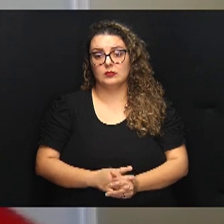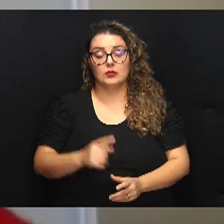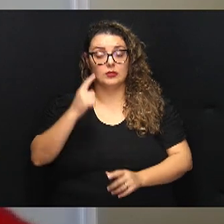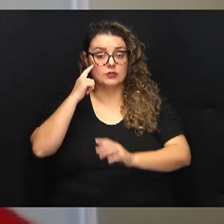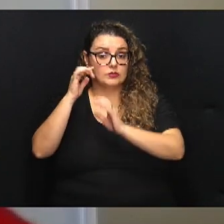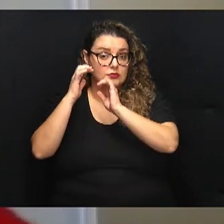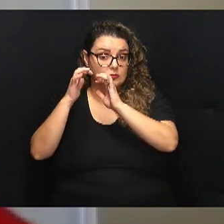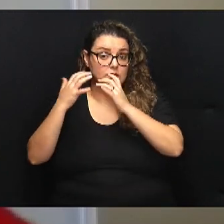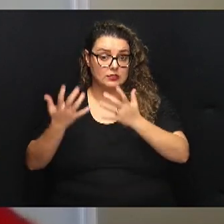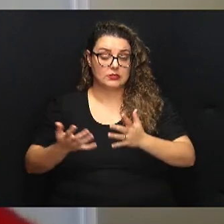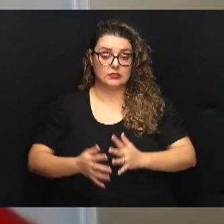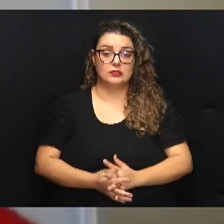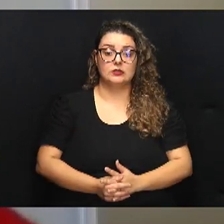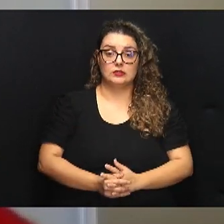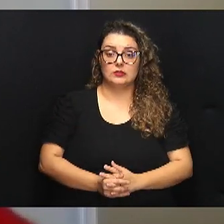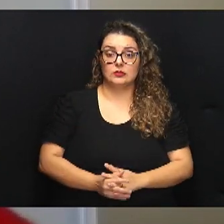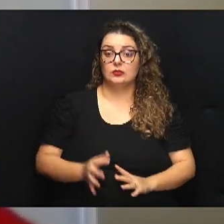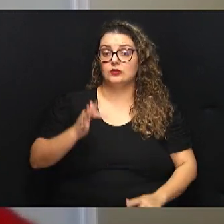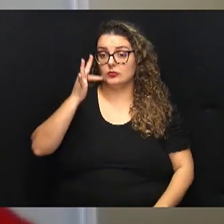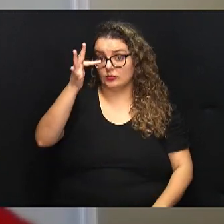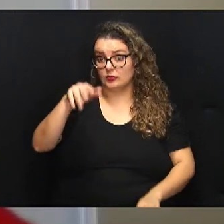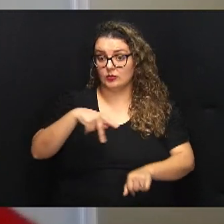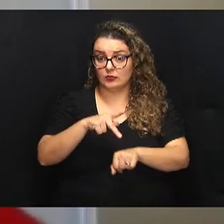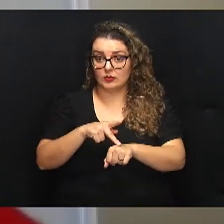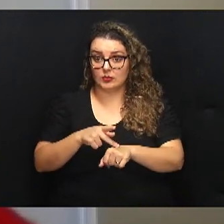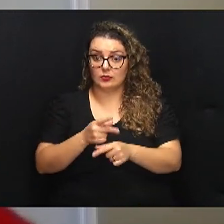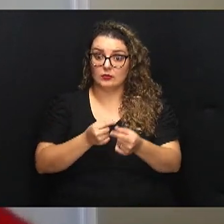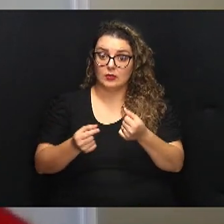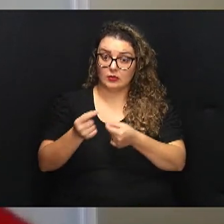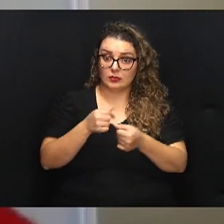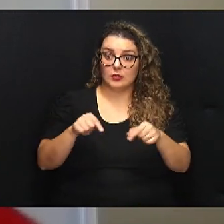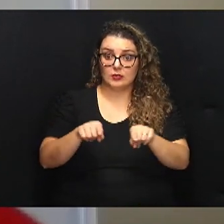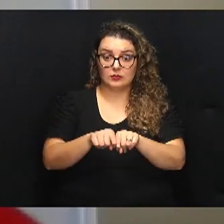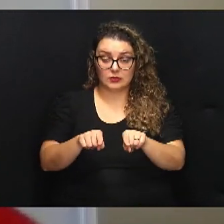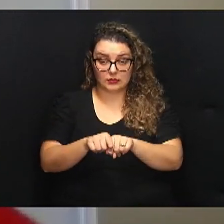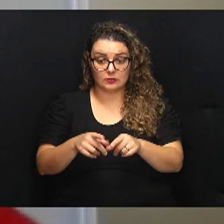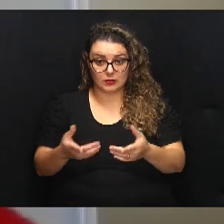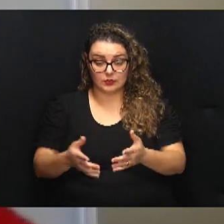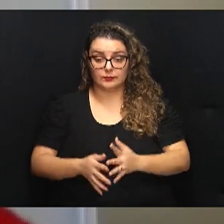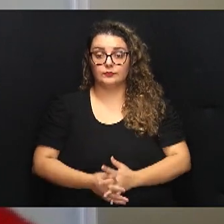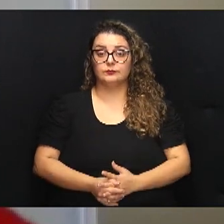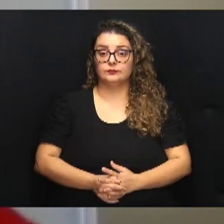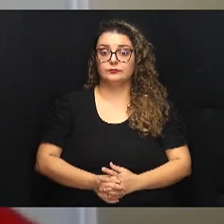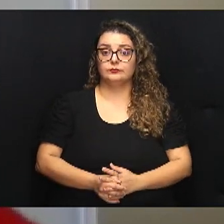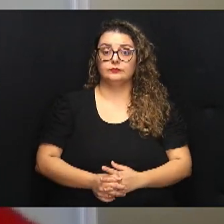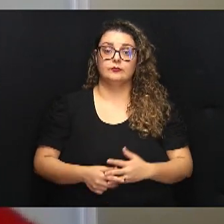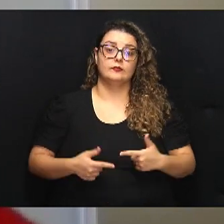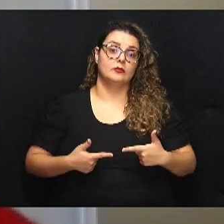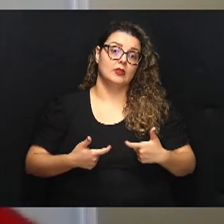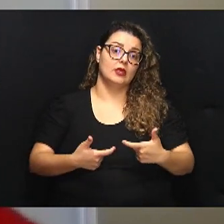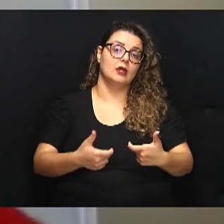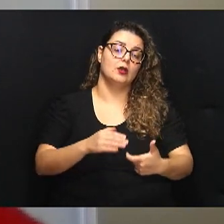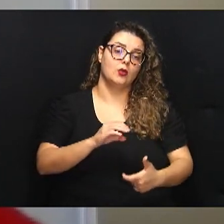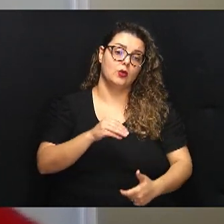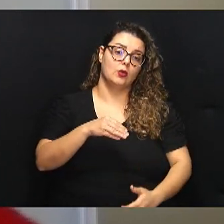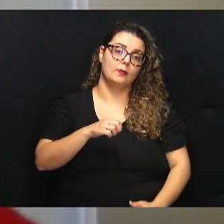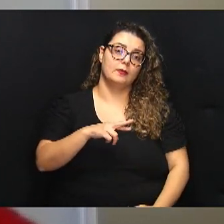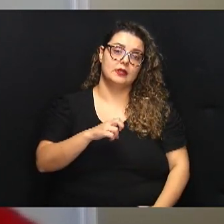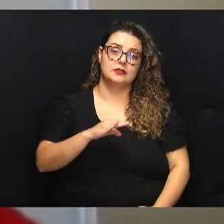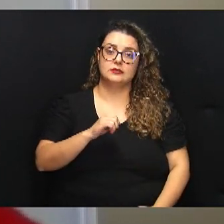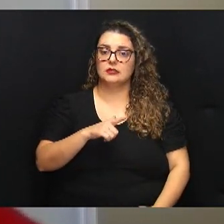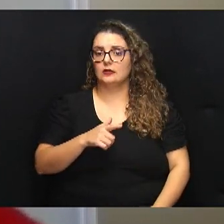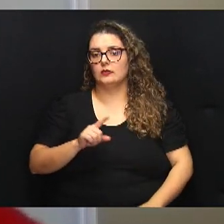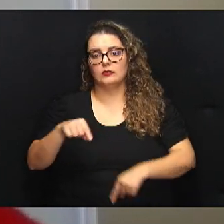pensar no futuro do país em termos econômicos também, são as guerras comerciais com outros países, com a